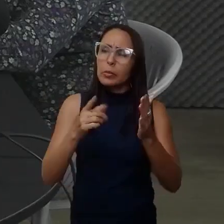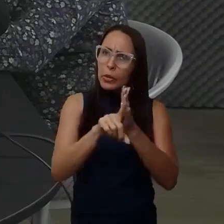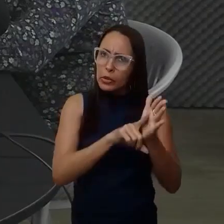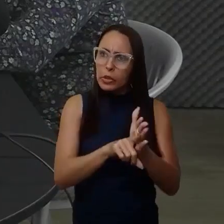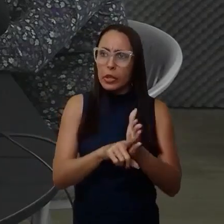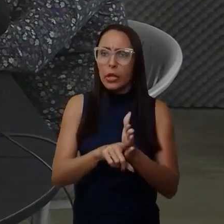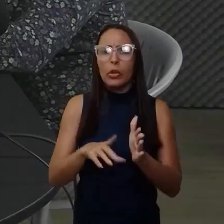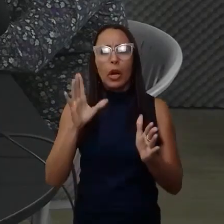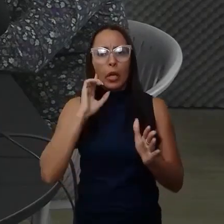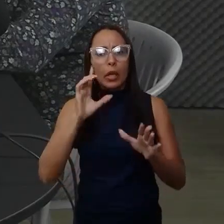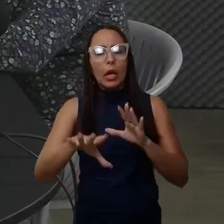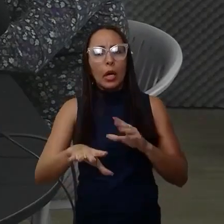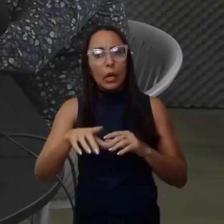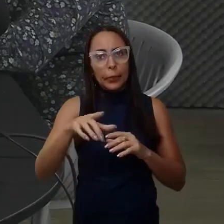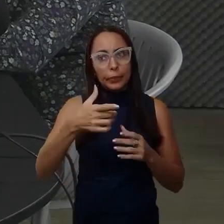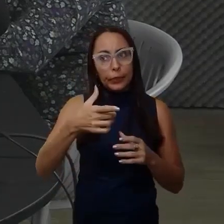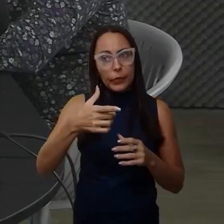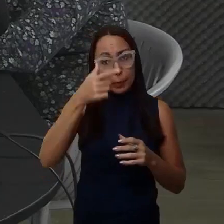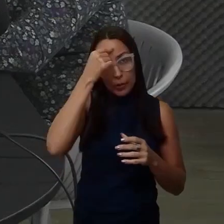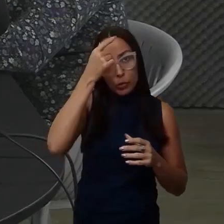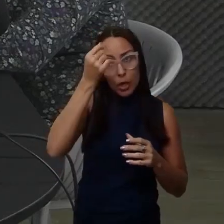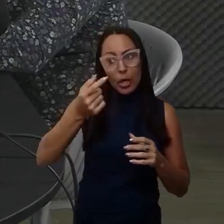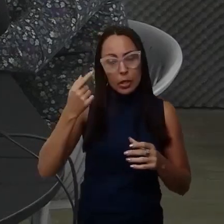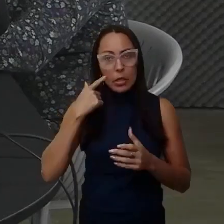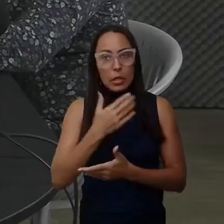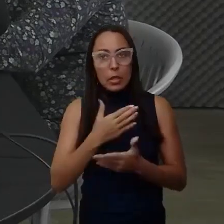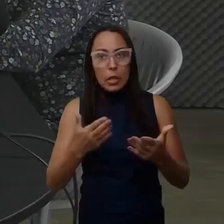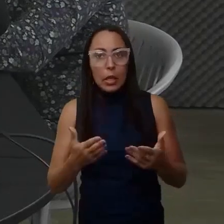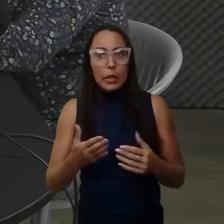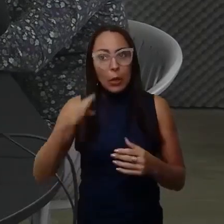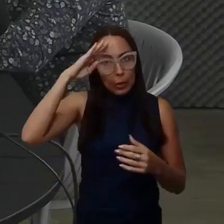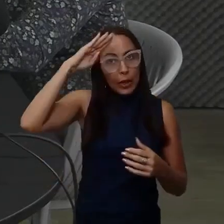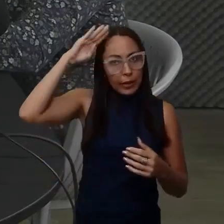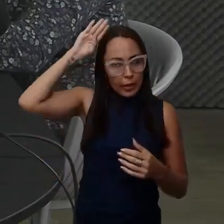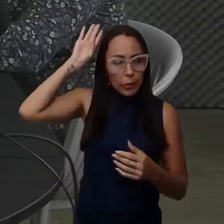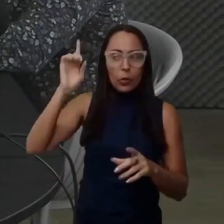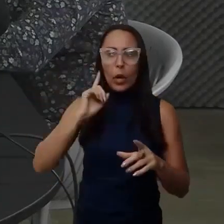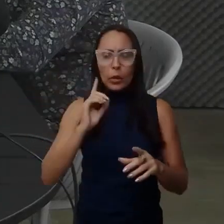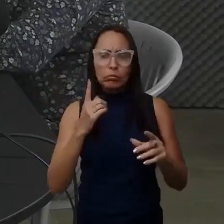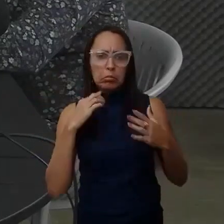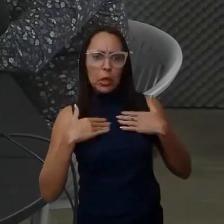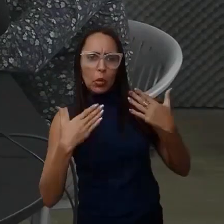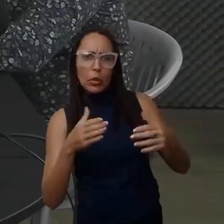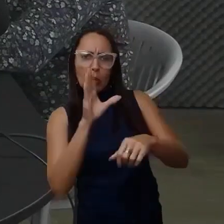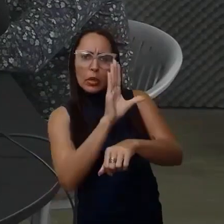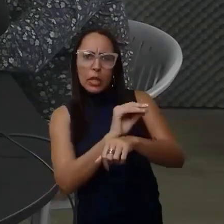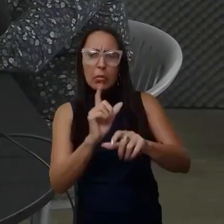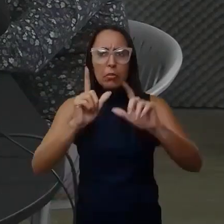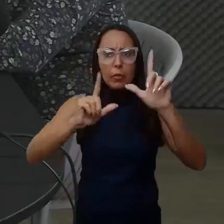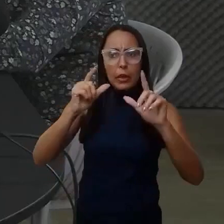estudei fotografia, na história da fotografia na faculdade, no curso de rádio e TV, eu me deparei com essas imagens do Recife do